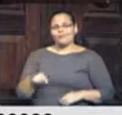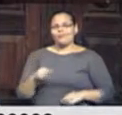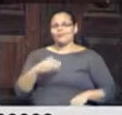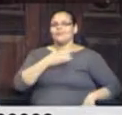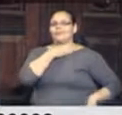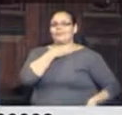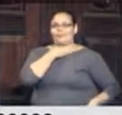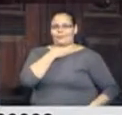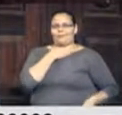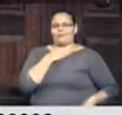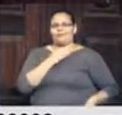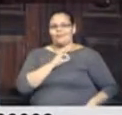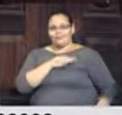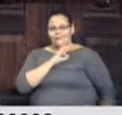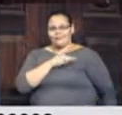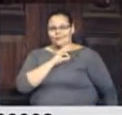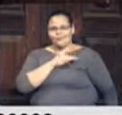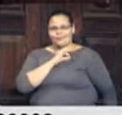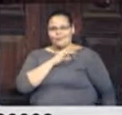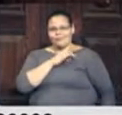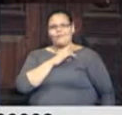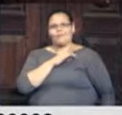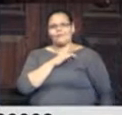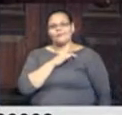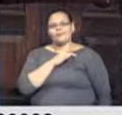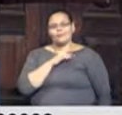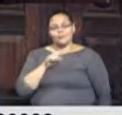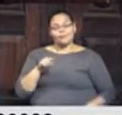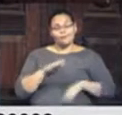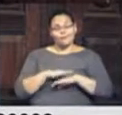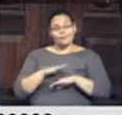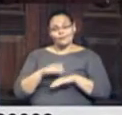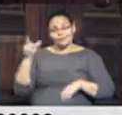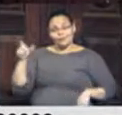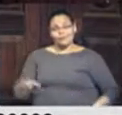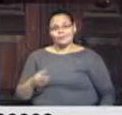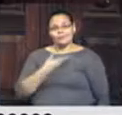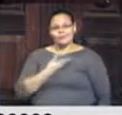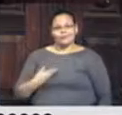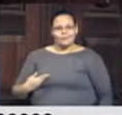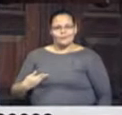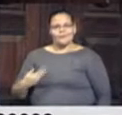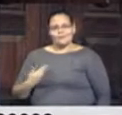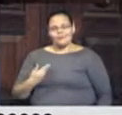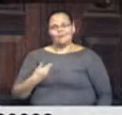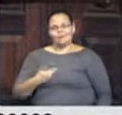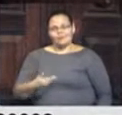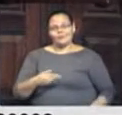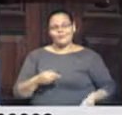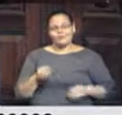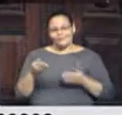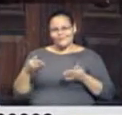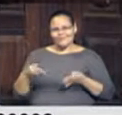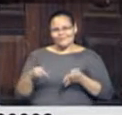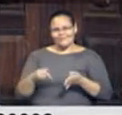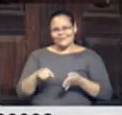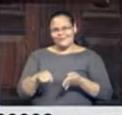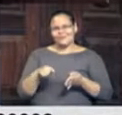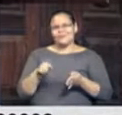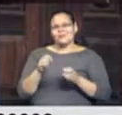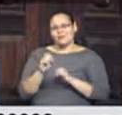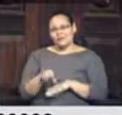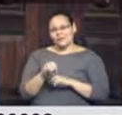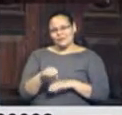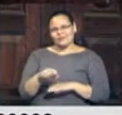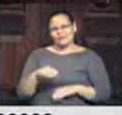crise fiscal gerada como obra do próprio governo alcance a educação de forma